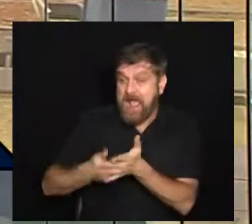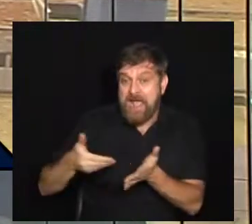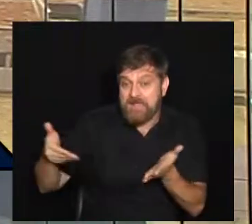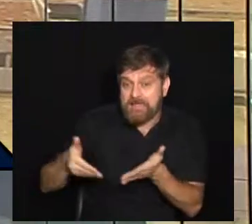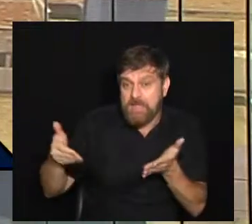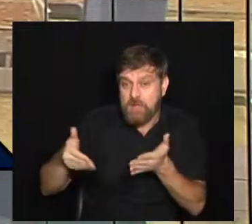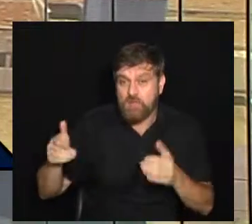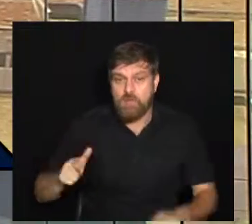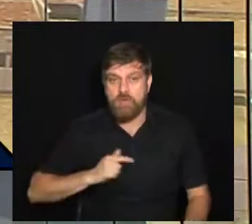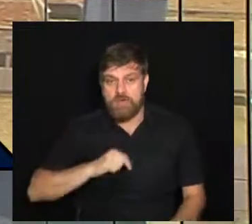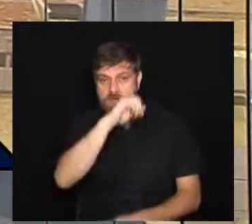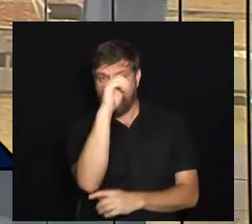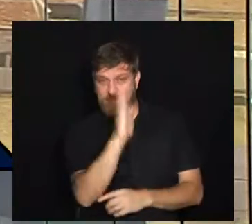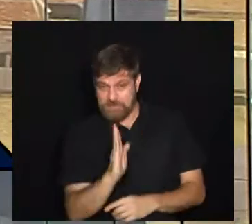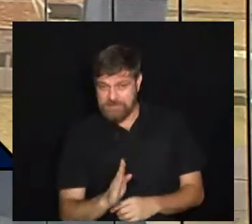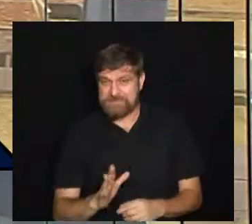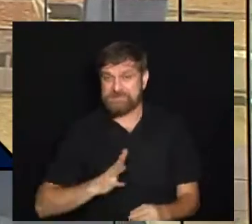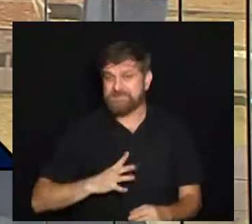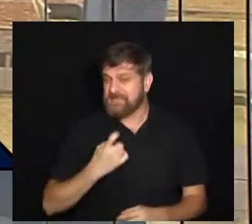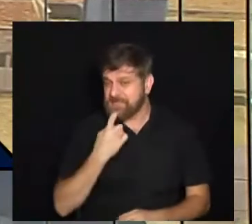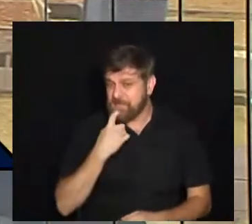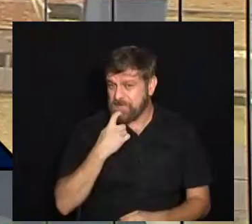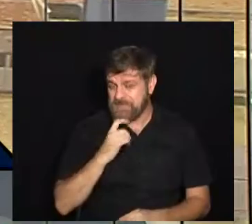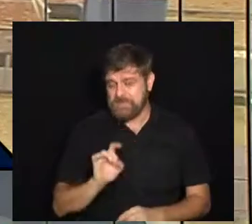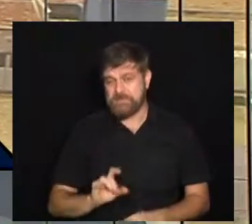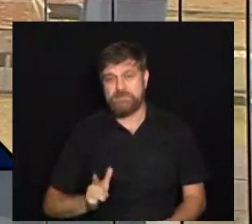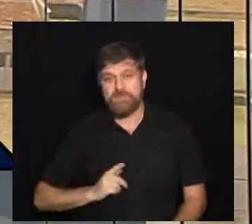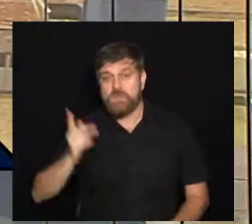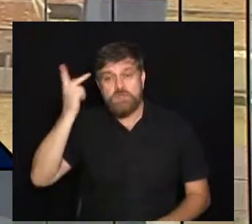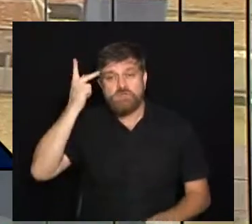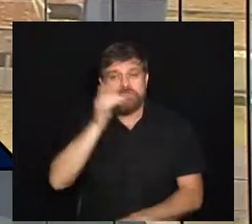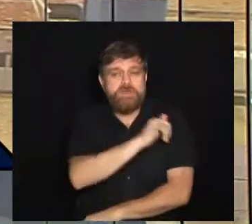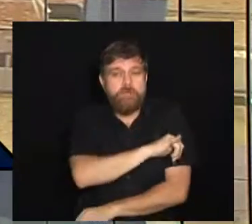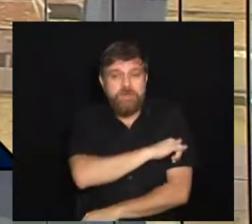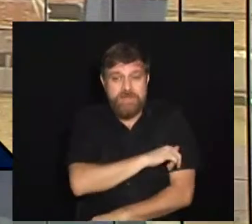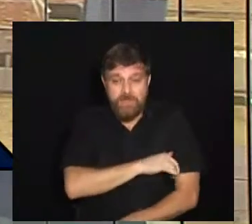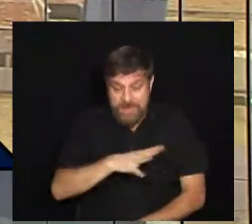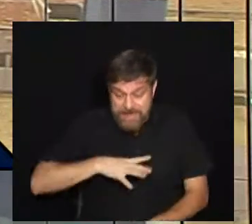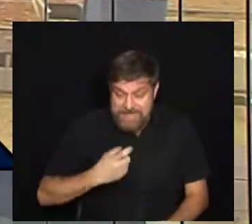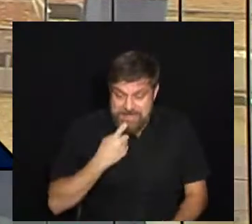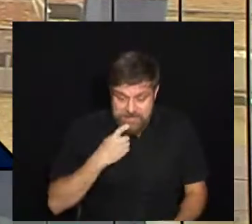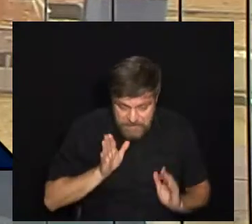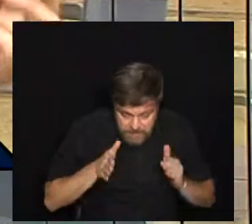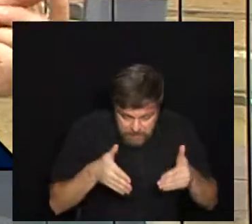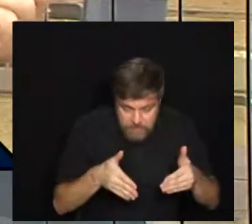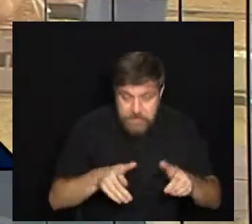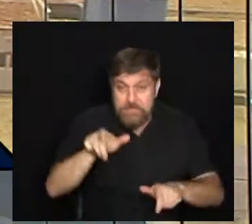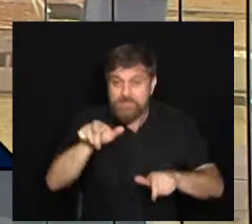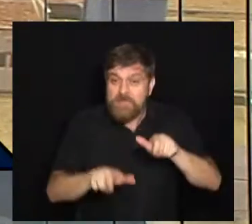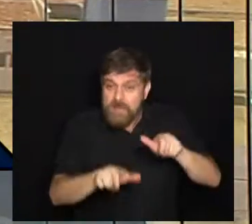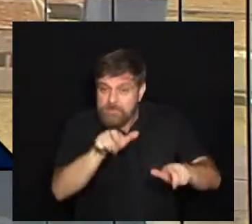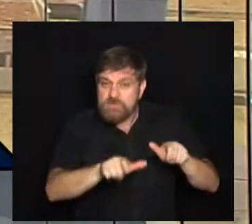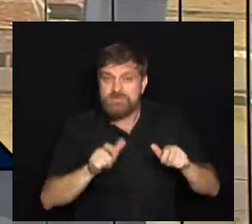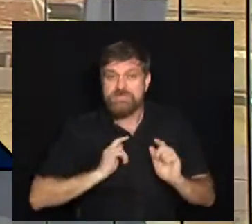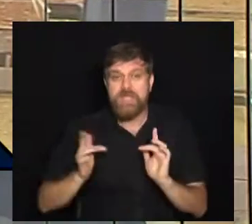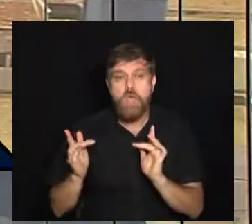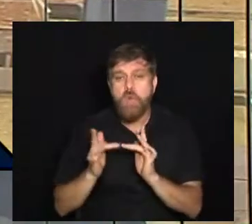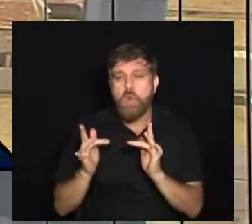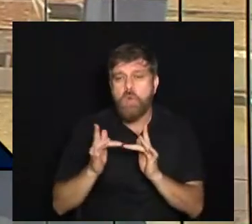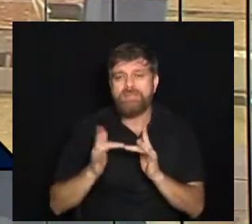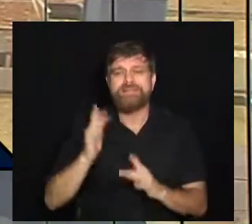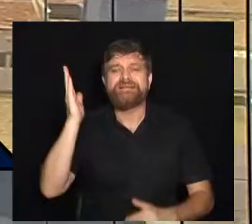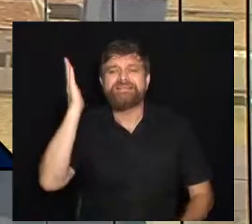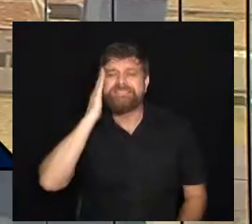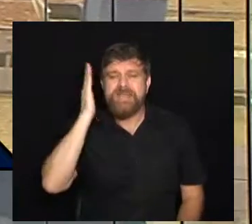em boa parte do brasil campinas por exemplo também não mais em são paulo no rio os casos que a gente tá atenção casos que têm uma relação muito